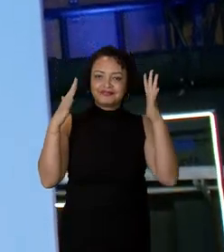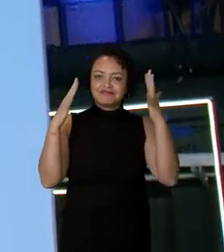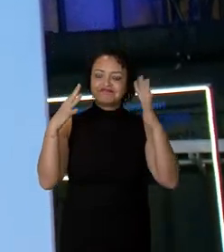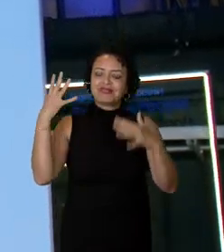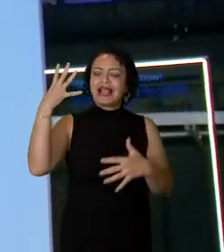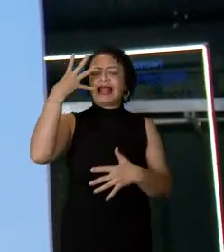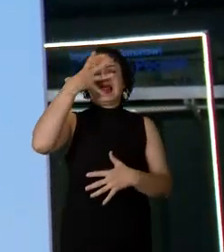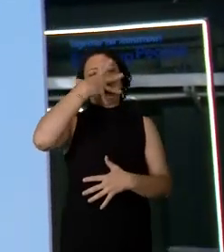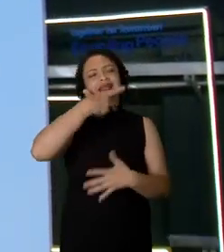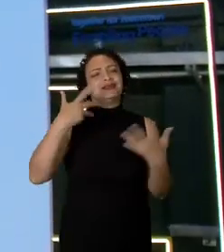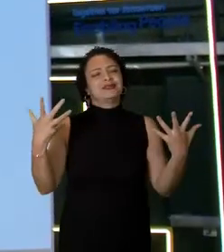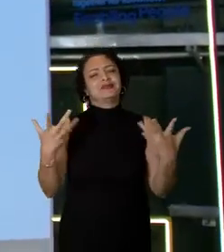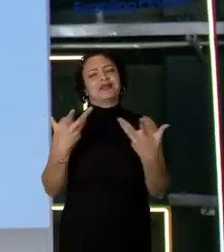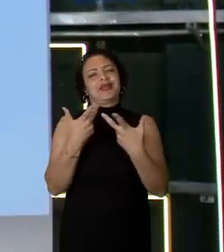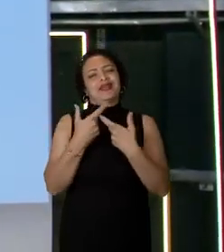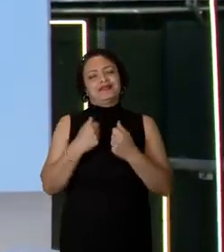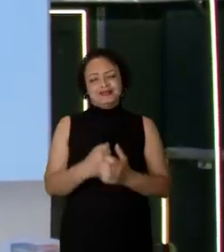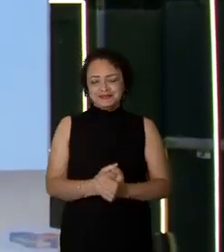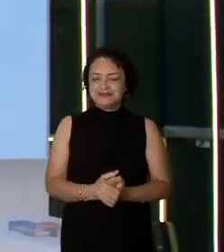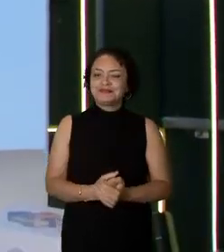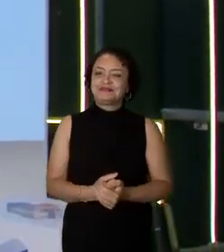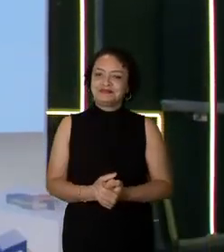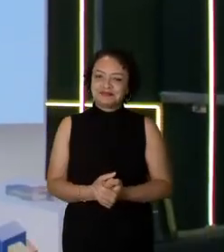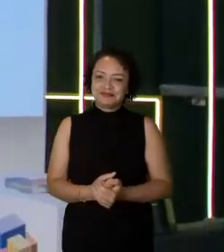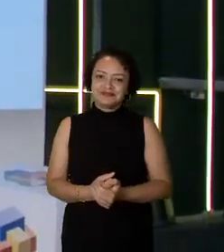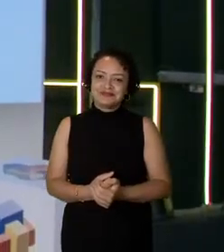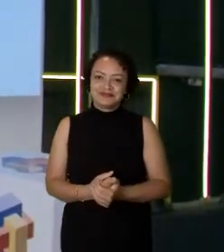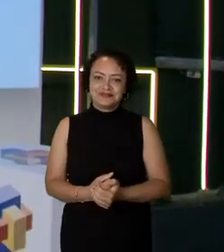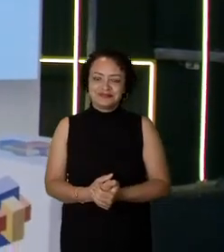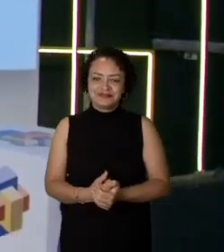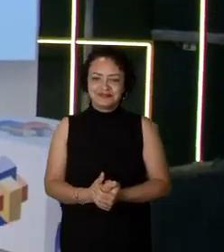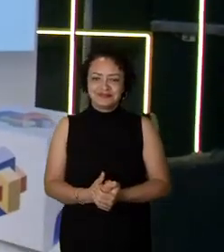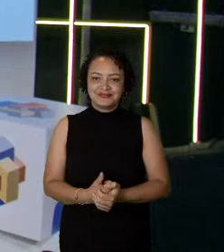Lindo, lindo, lindo, lindo demais!